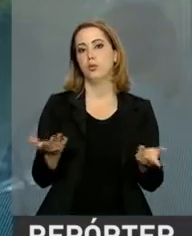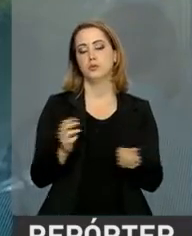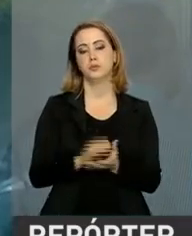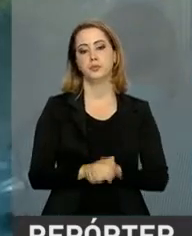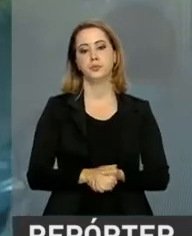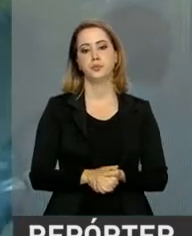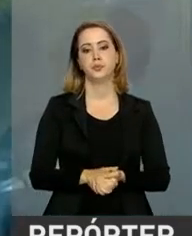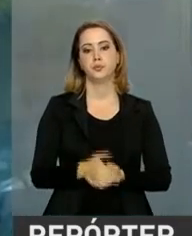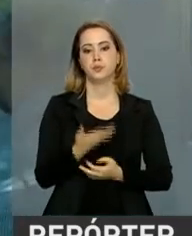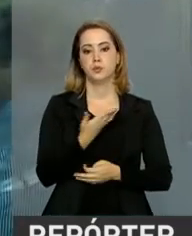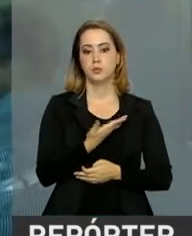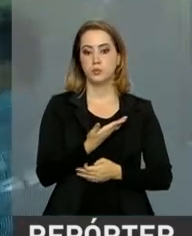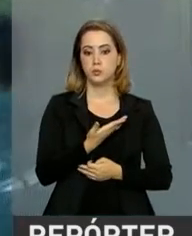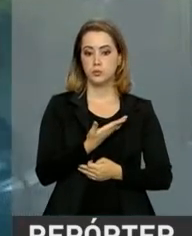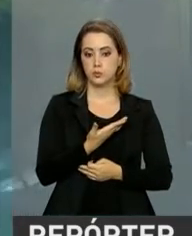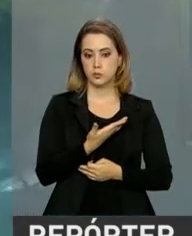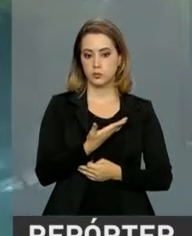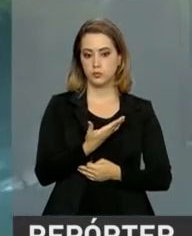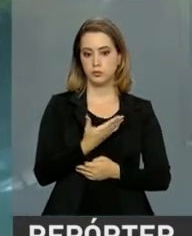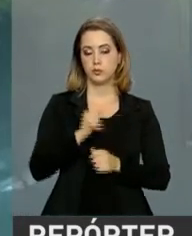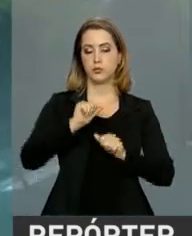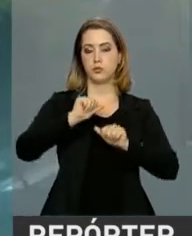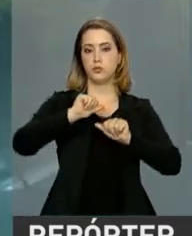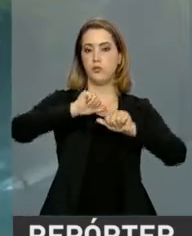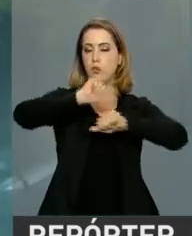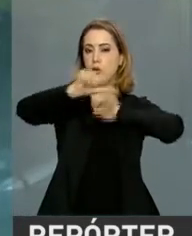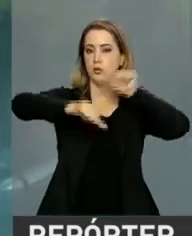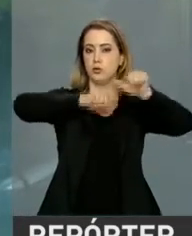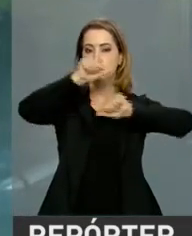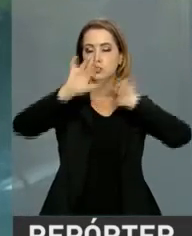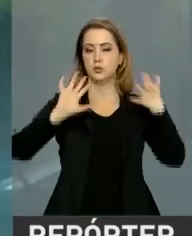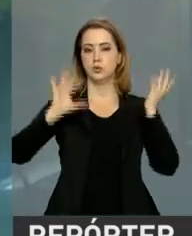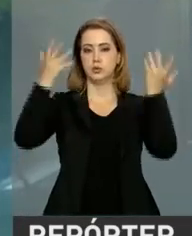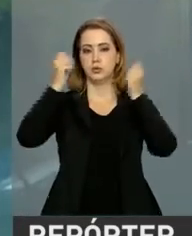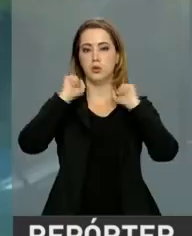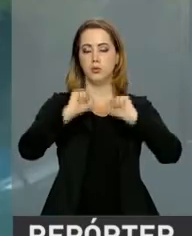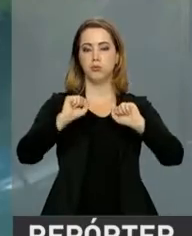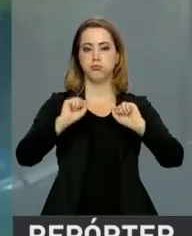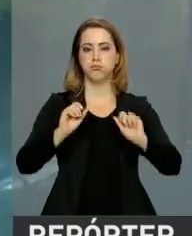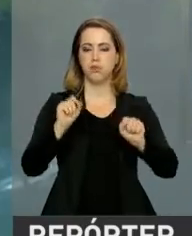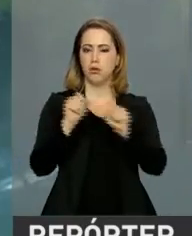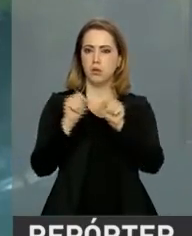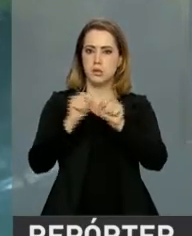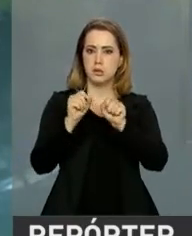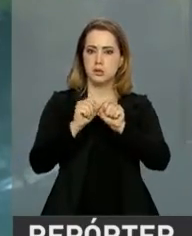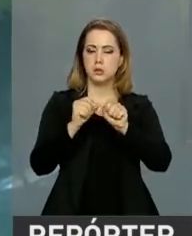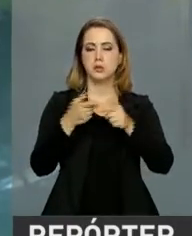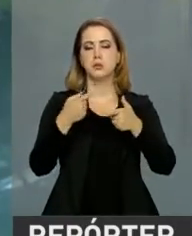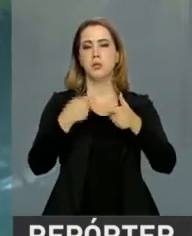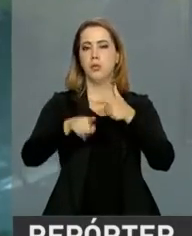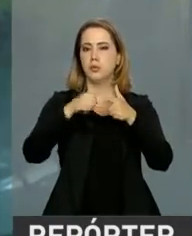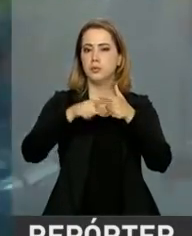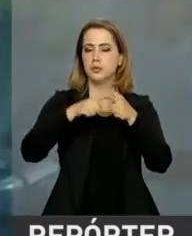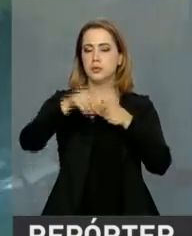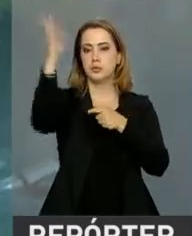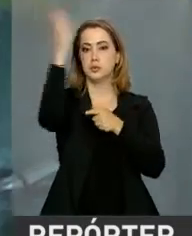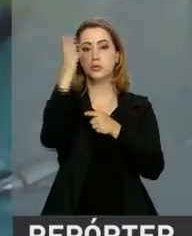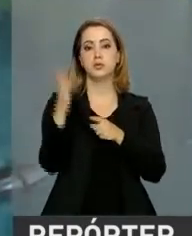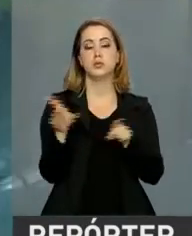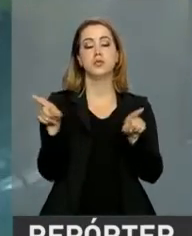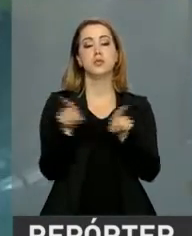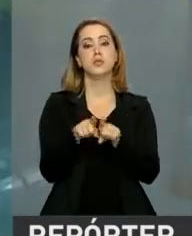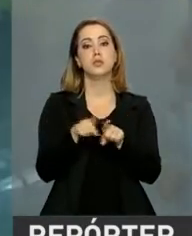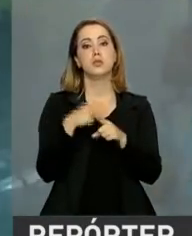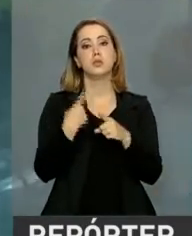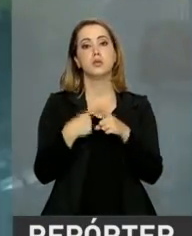poderão a produzir impactos muito significativos no brasil em função do fato de que estamos no